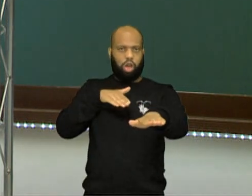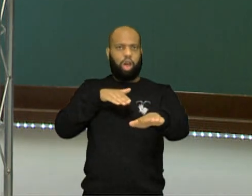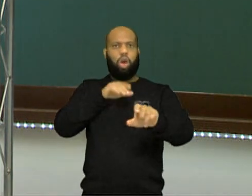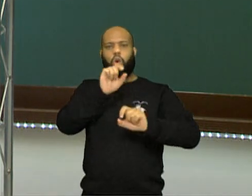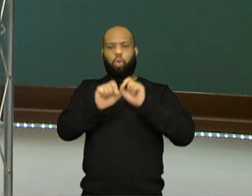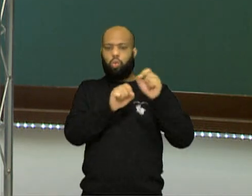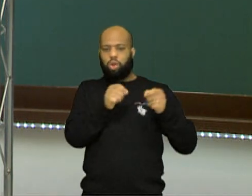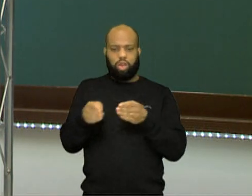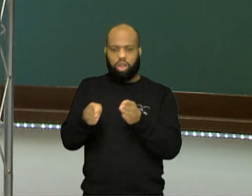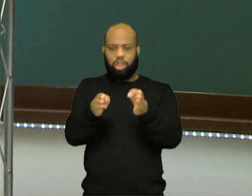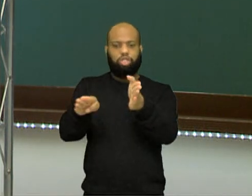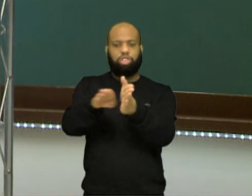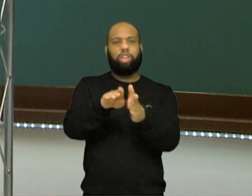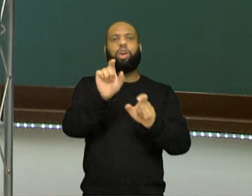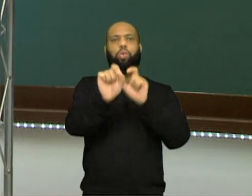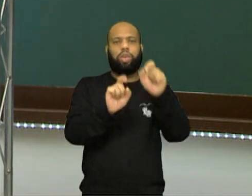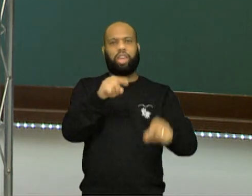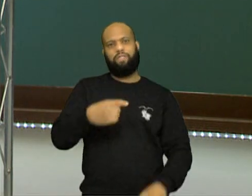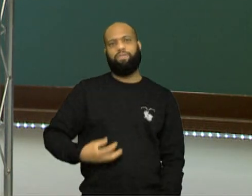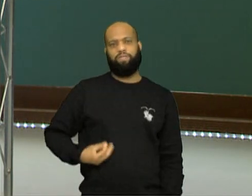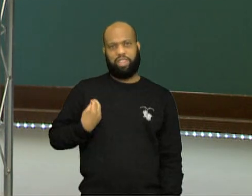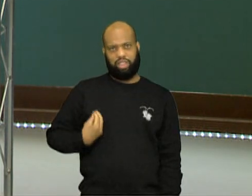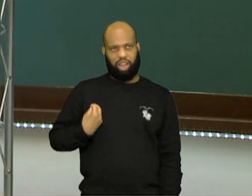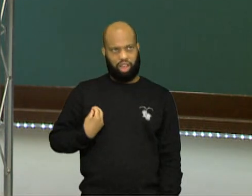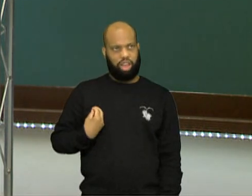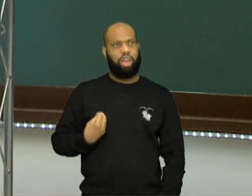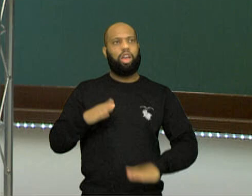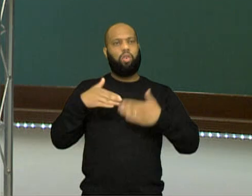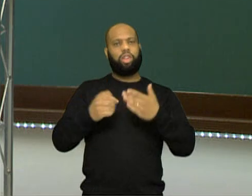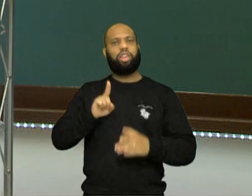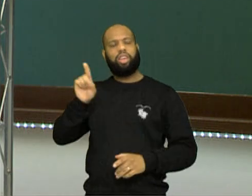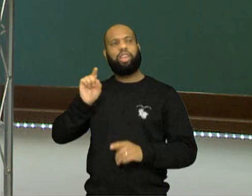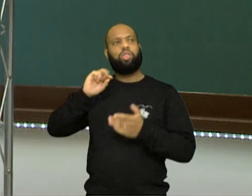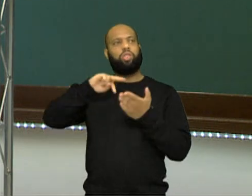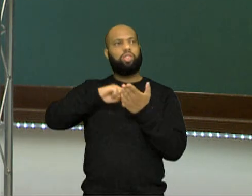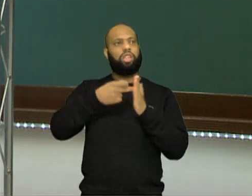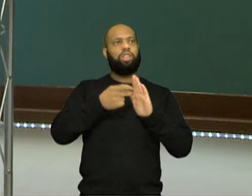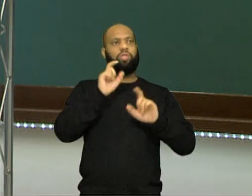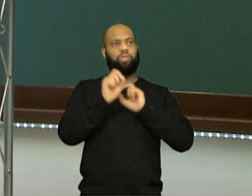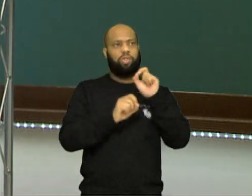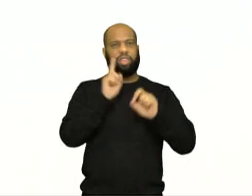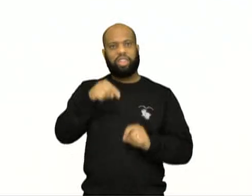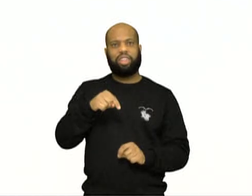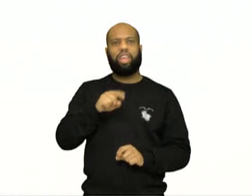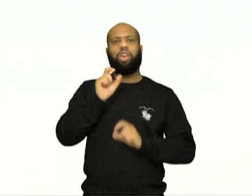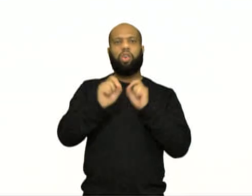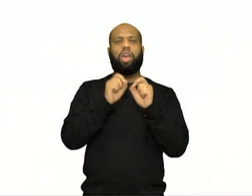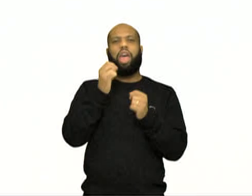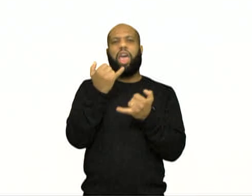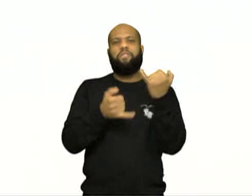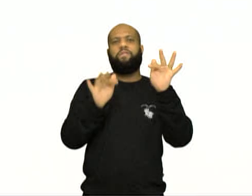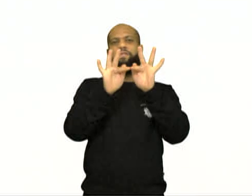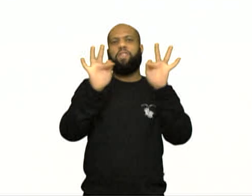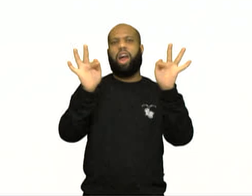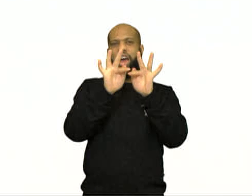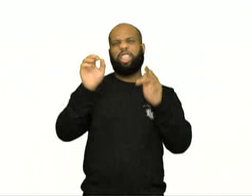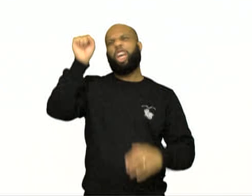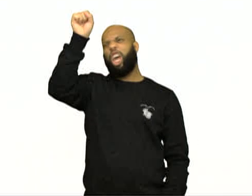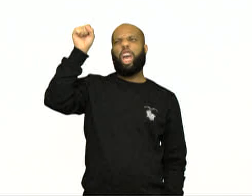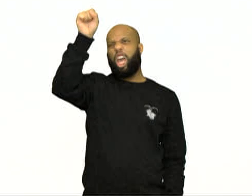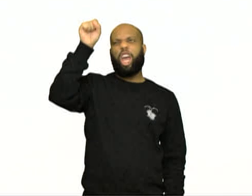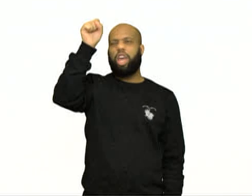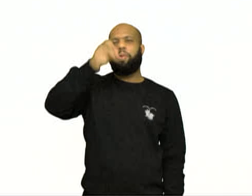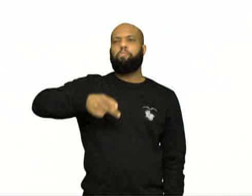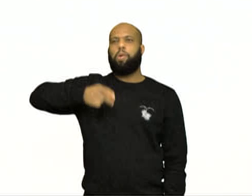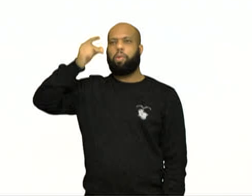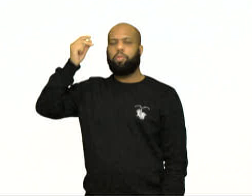slogan que nós temos, uma campanha. Então, o slogan quer dizer literalmente grito de guerra, né? E era usado antigamente,